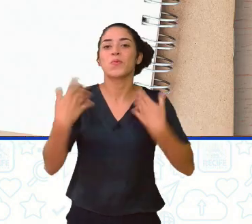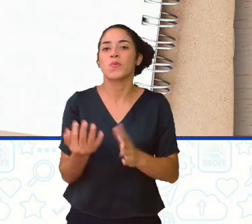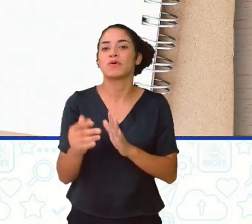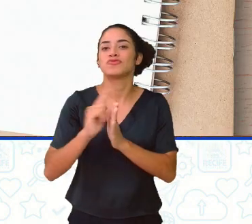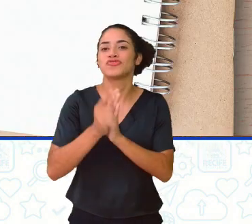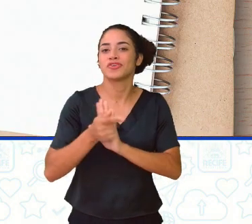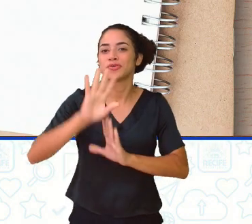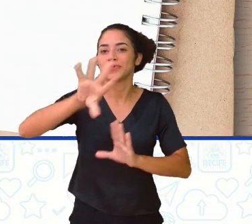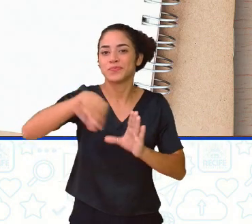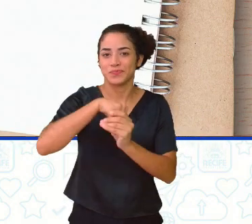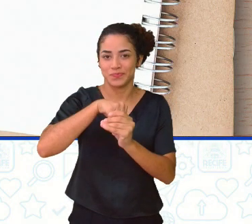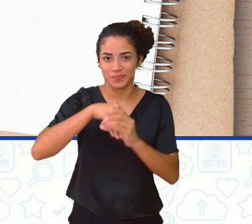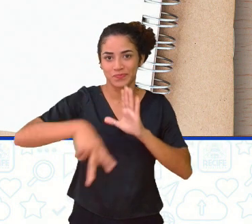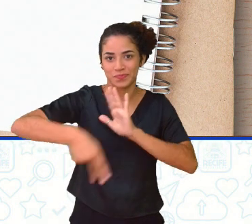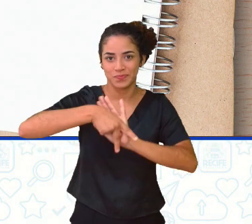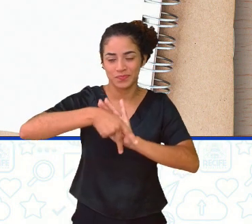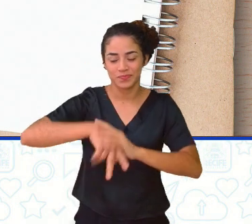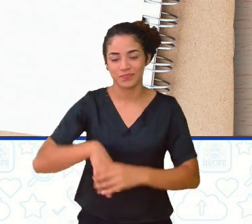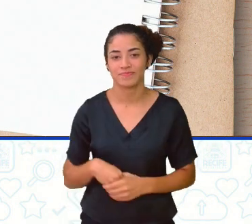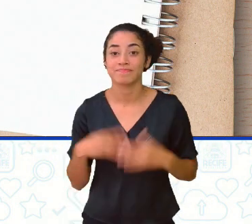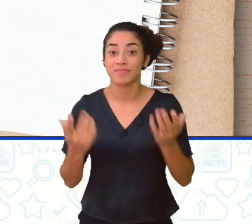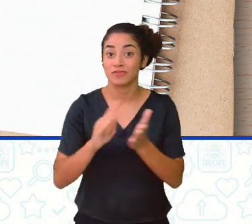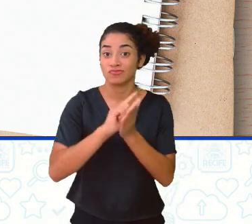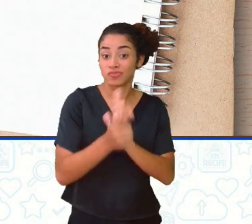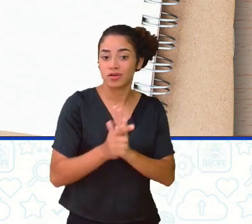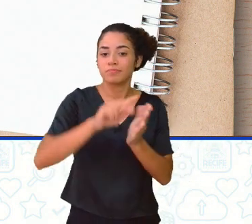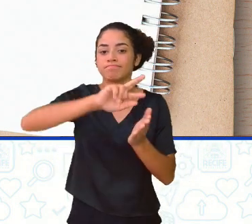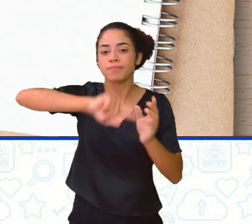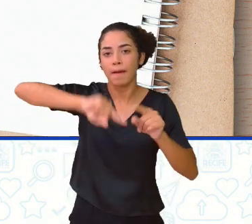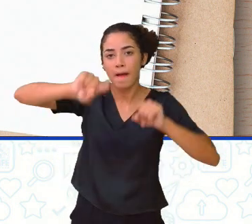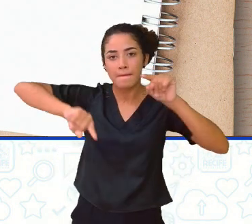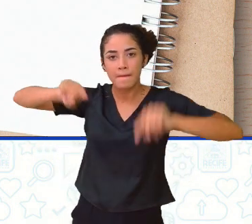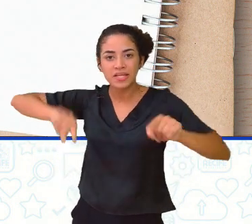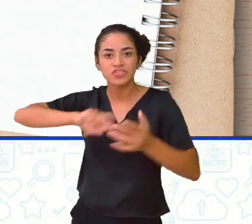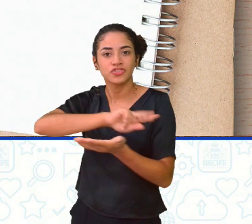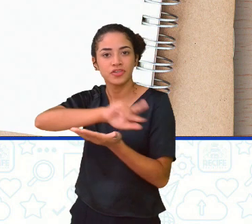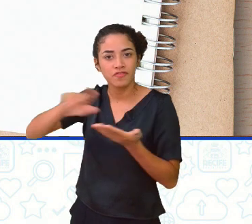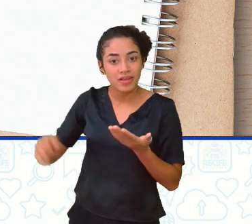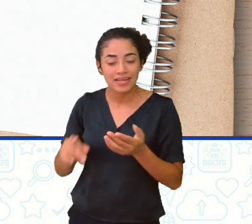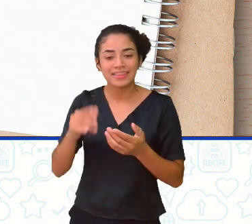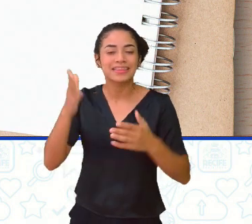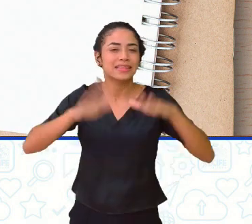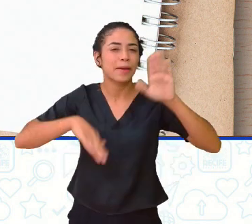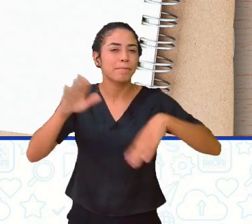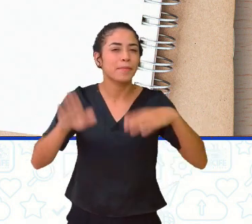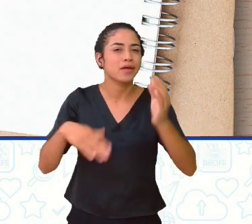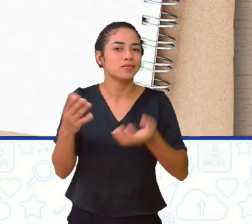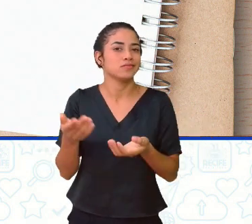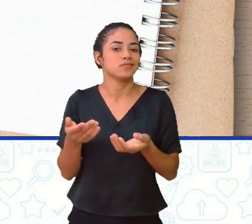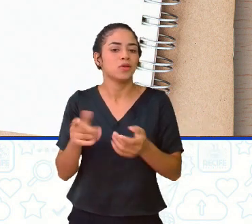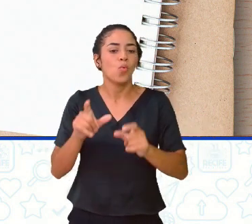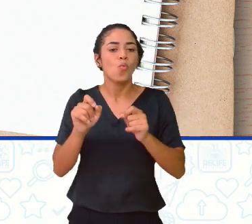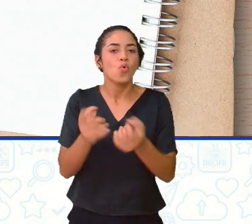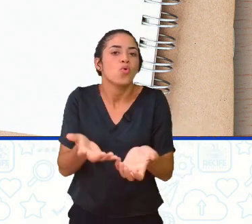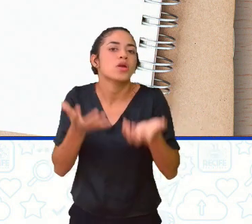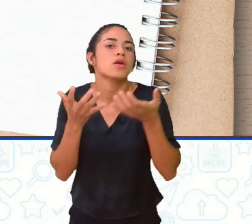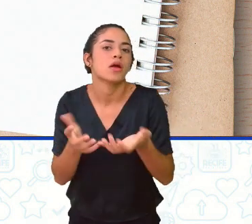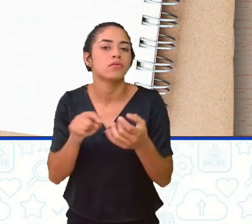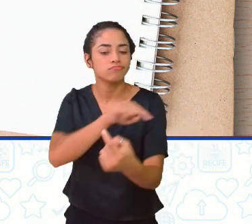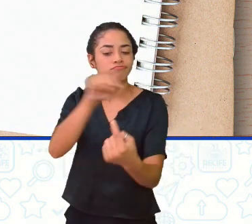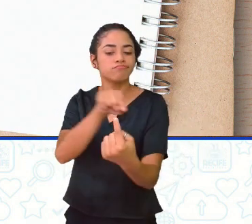pertence. Os gêneros variam de acordo com a intenção comunicativa, ou seja, o que é que eu pretendo com a minha